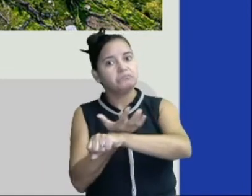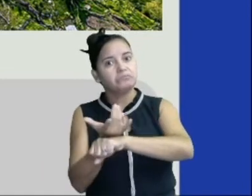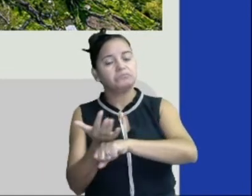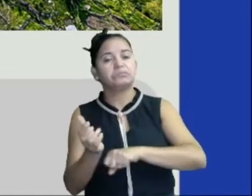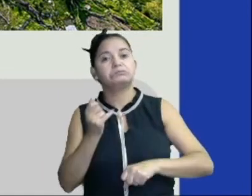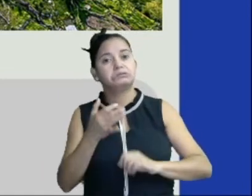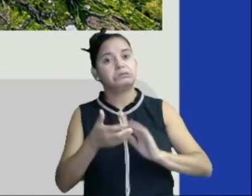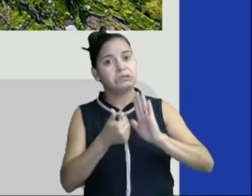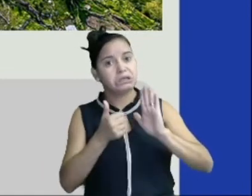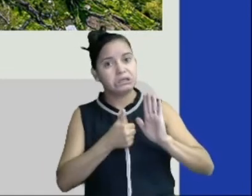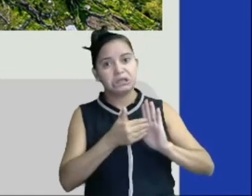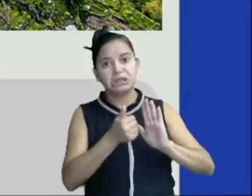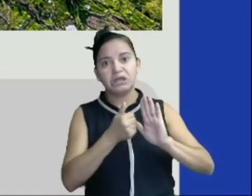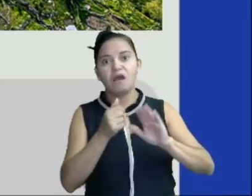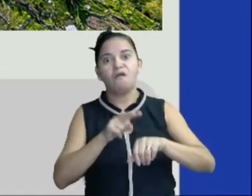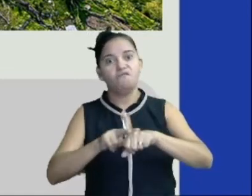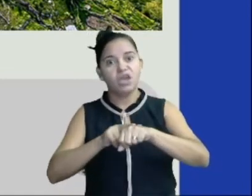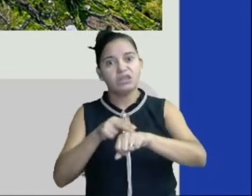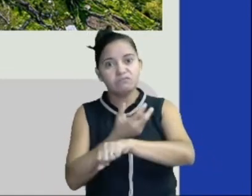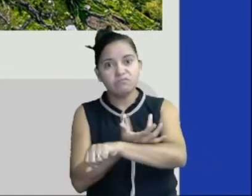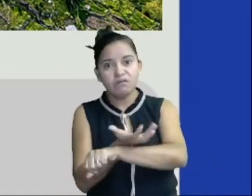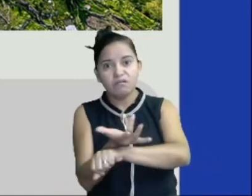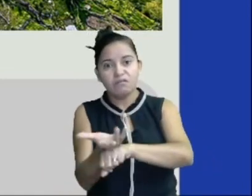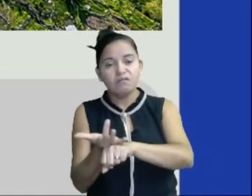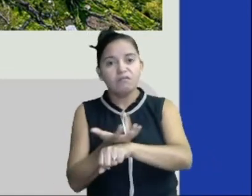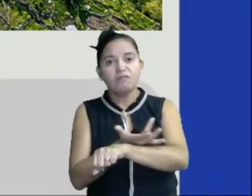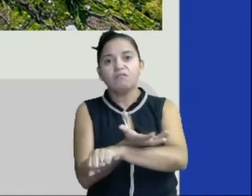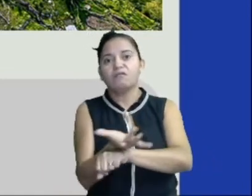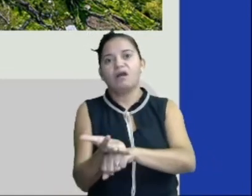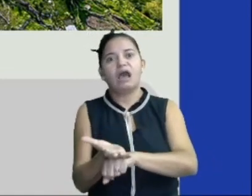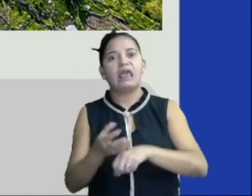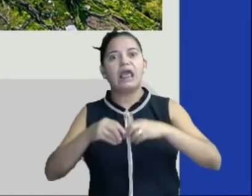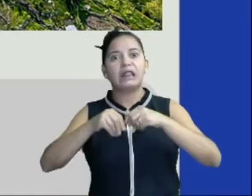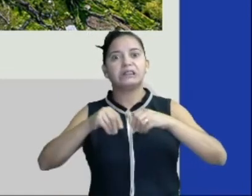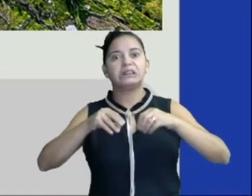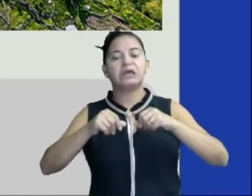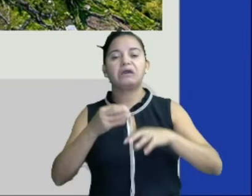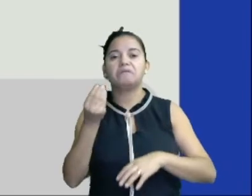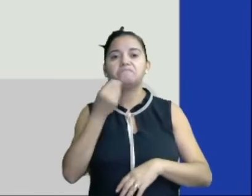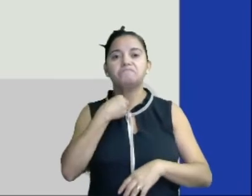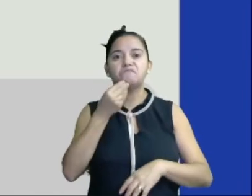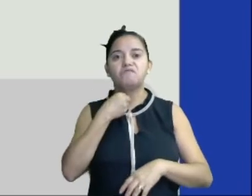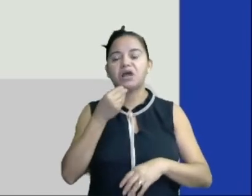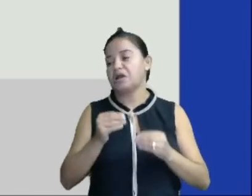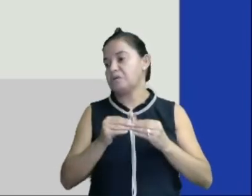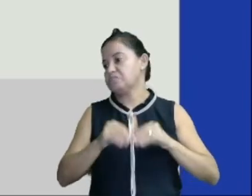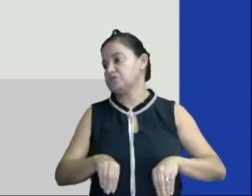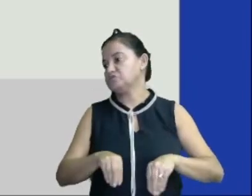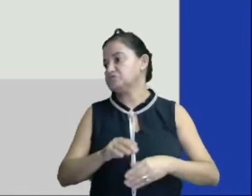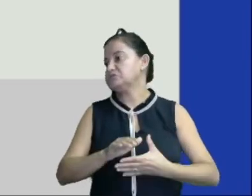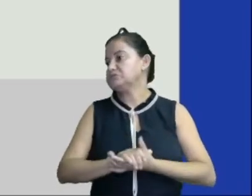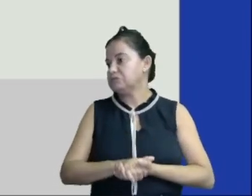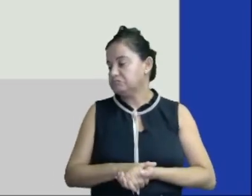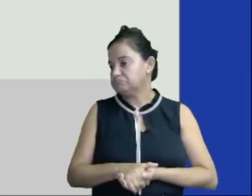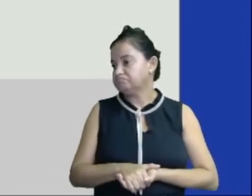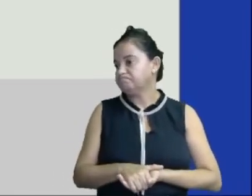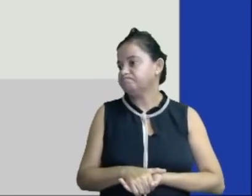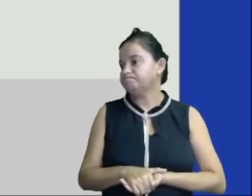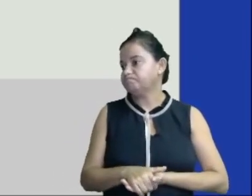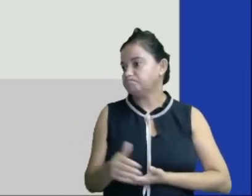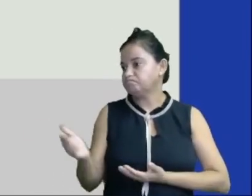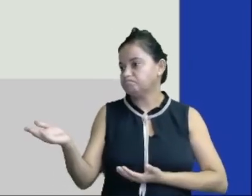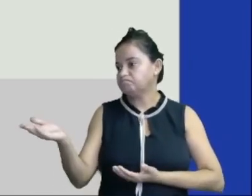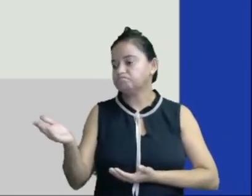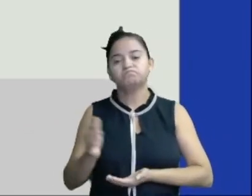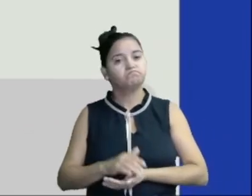as vegetações, a gente deixa o solo muito mais vulnerável aos agentes erosivos, tá certo? Aqui